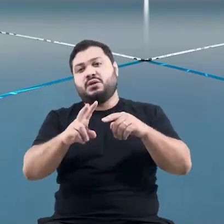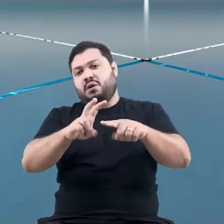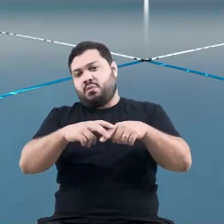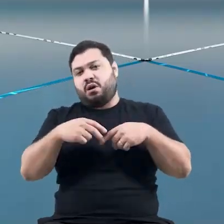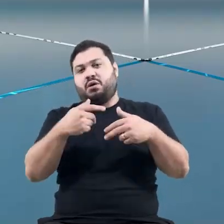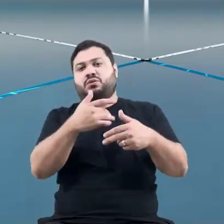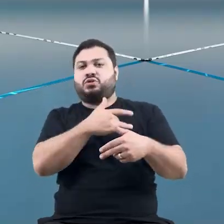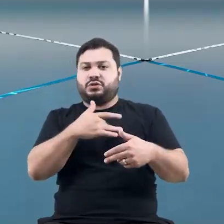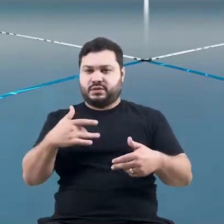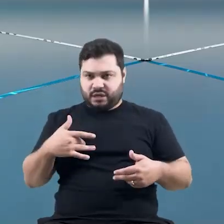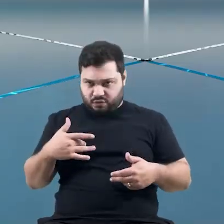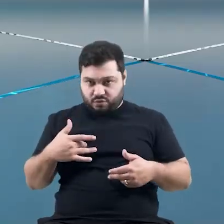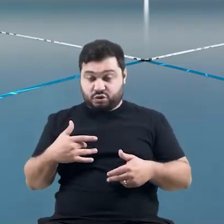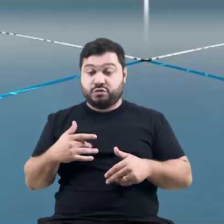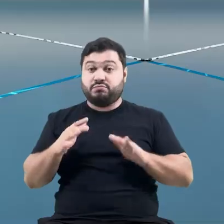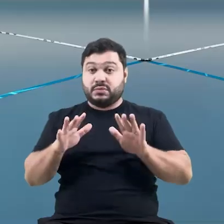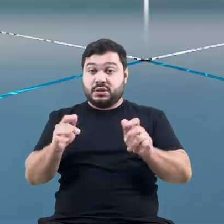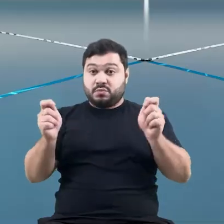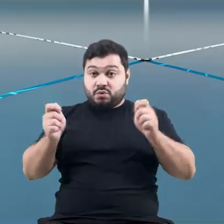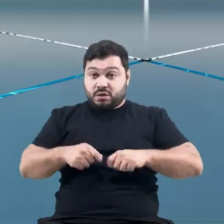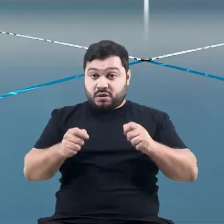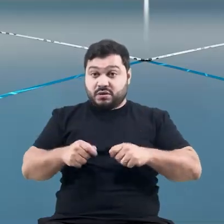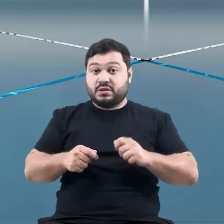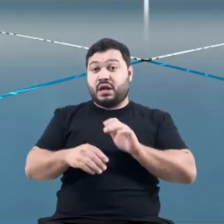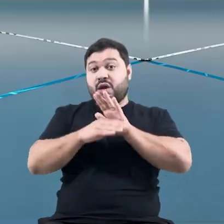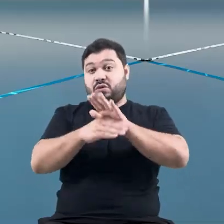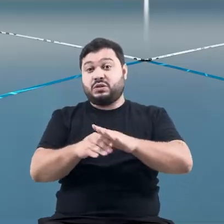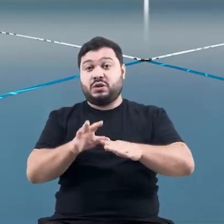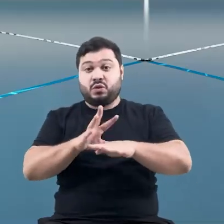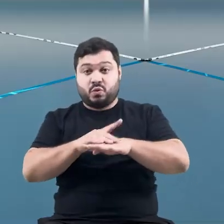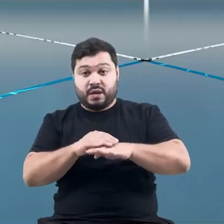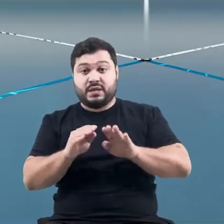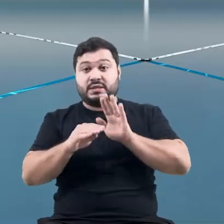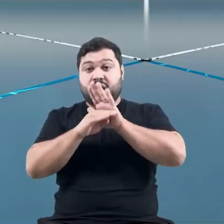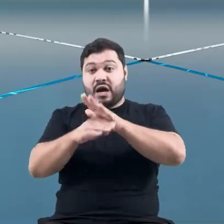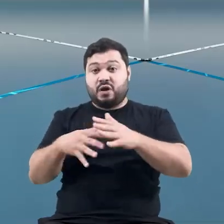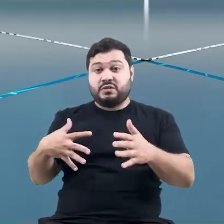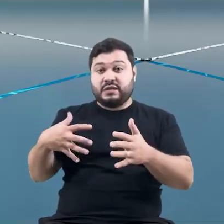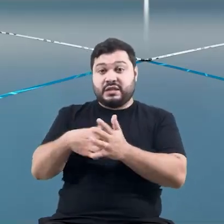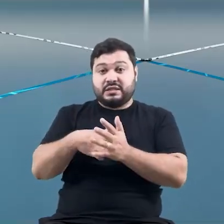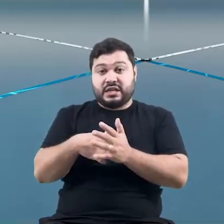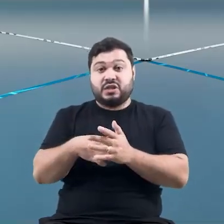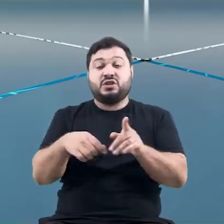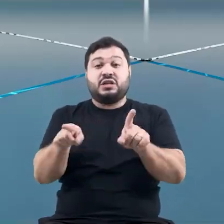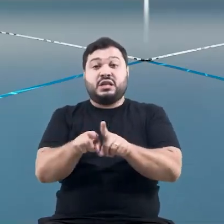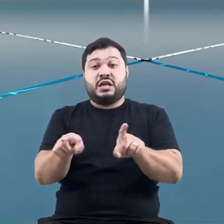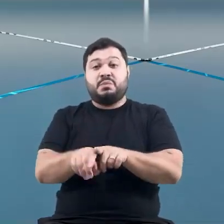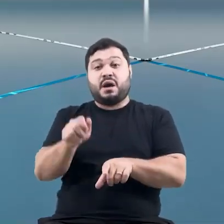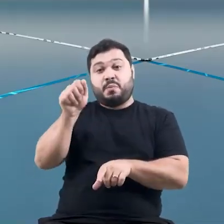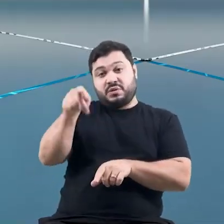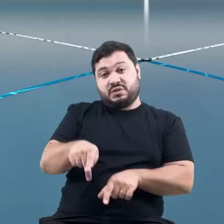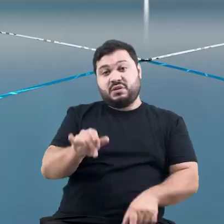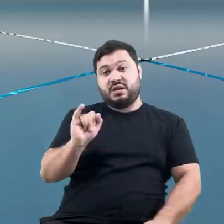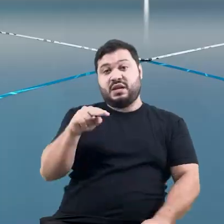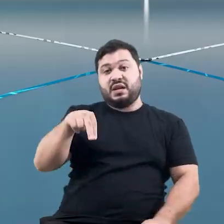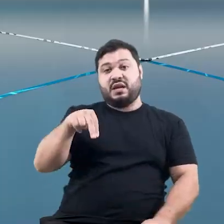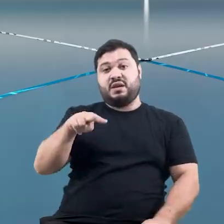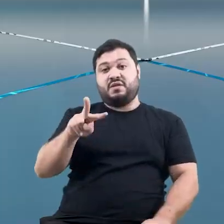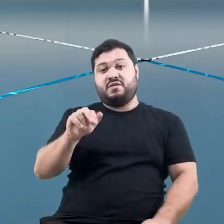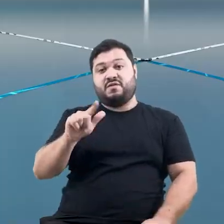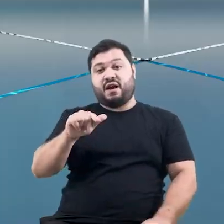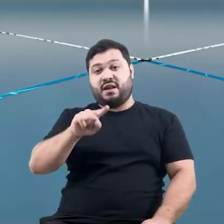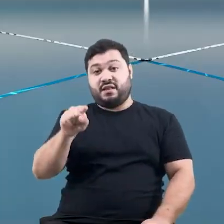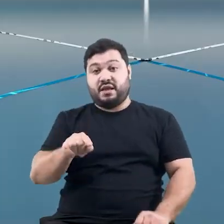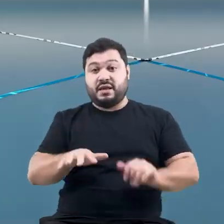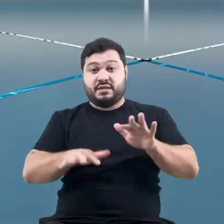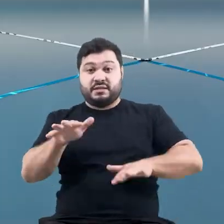dias por questões de saúde, podendo resultar em auxílio-doença, auxílio-acidente e até aposentadoria por